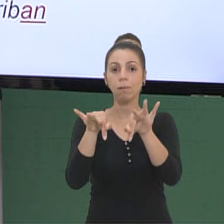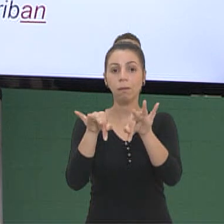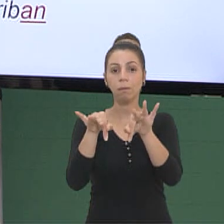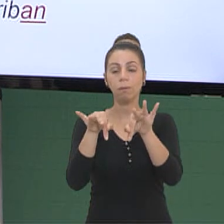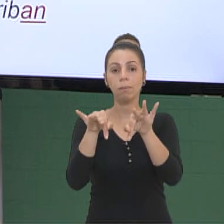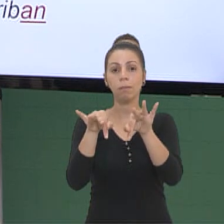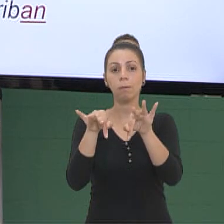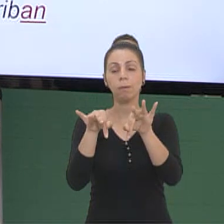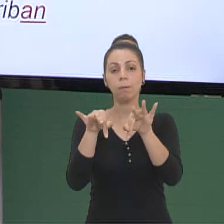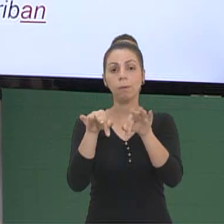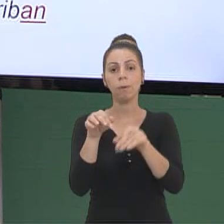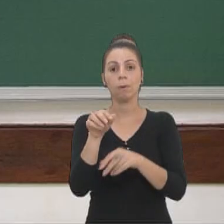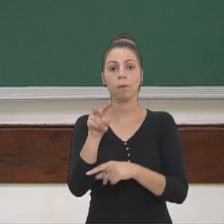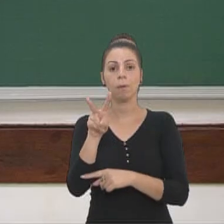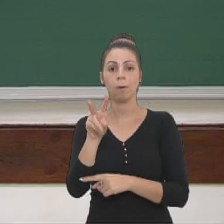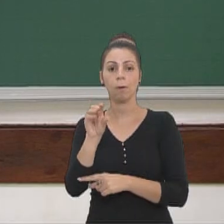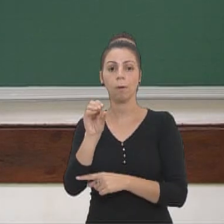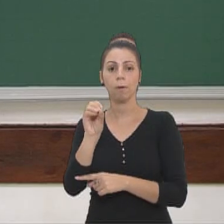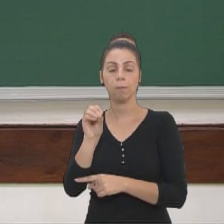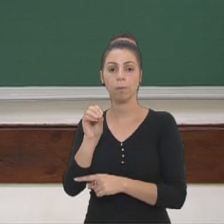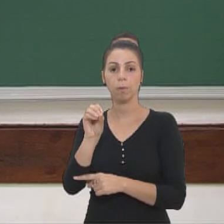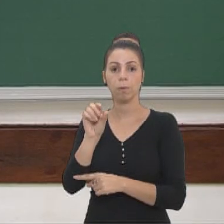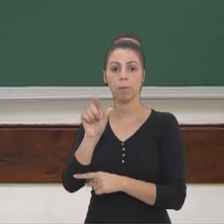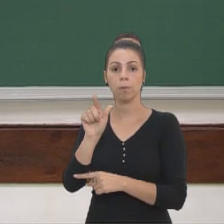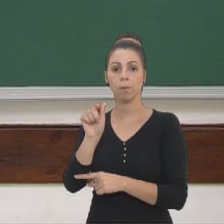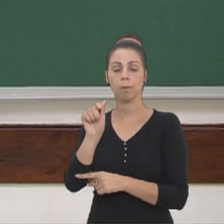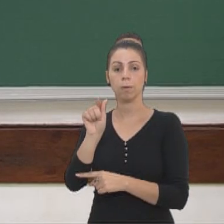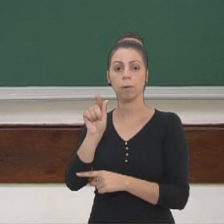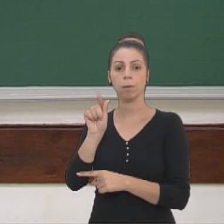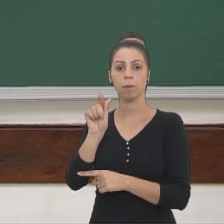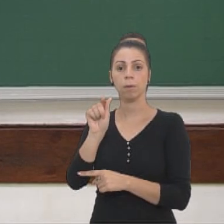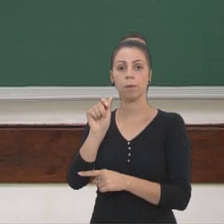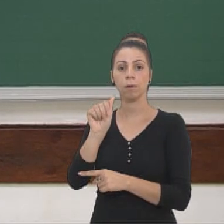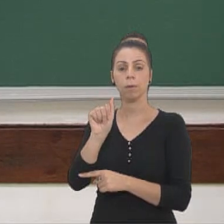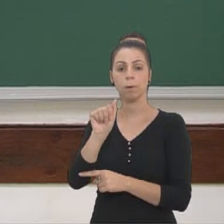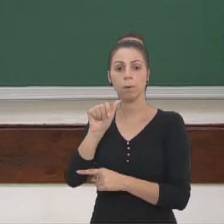vogal na terminação do verbo, tá?